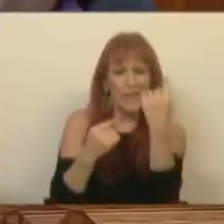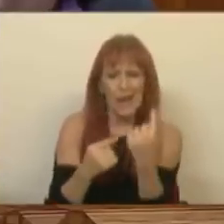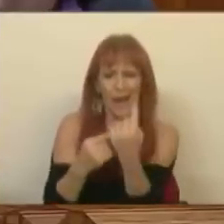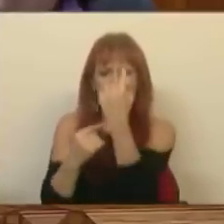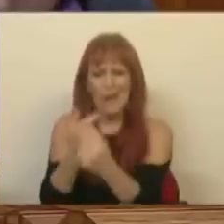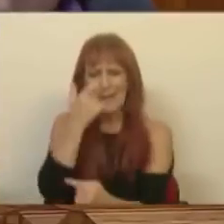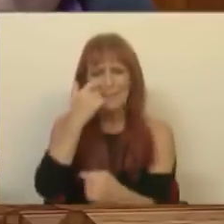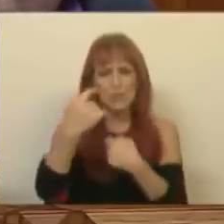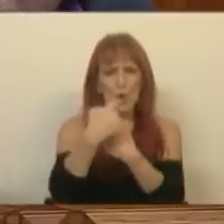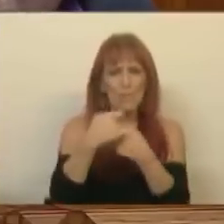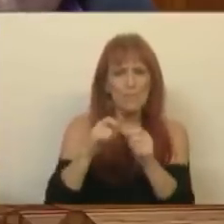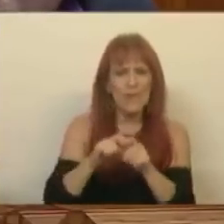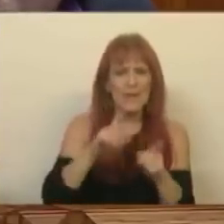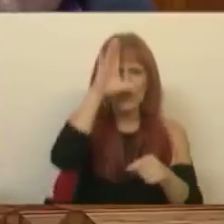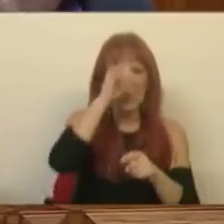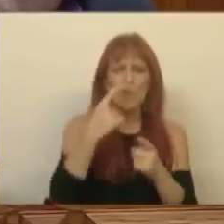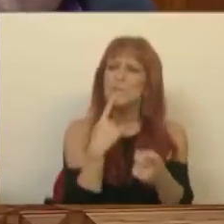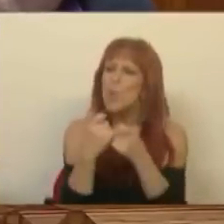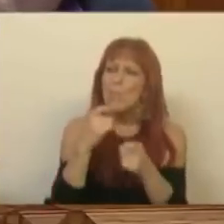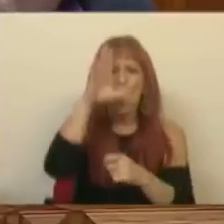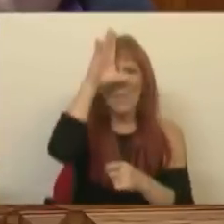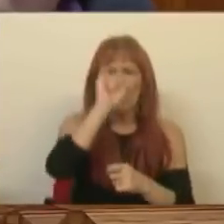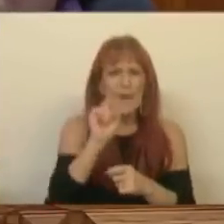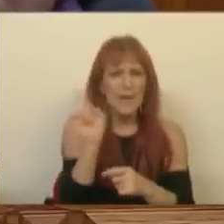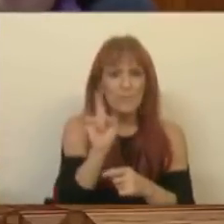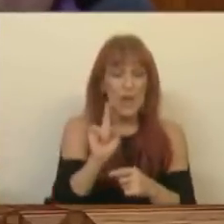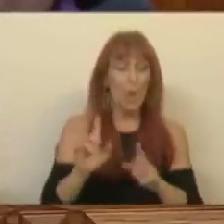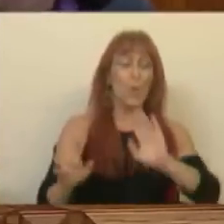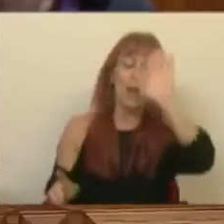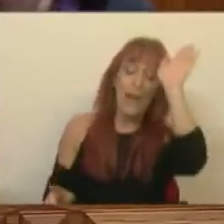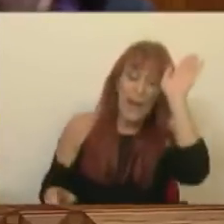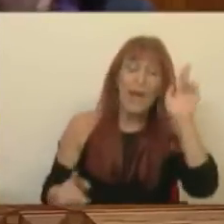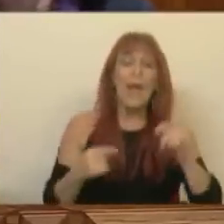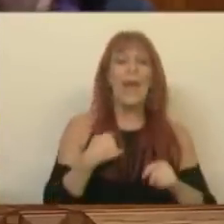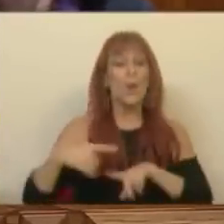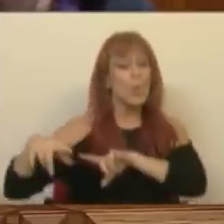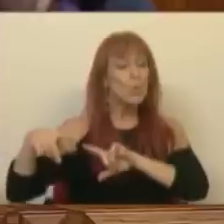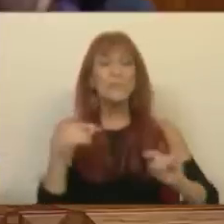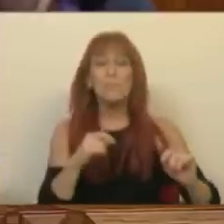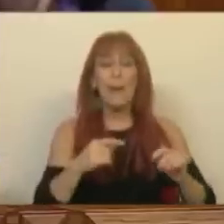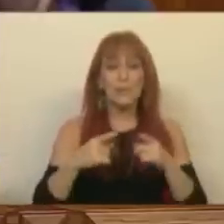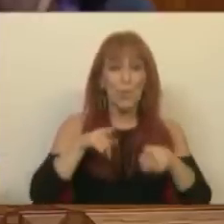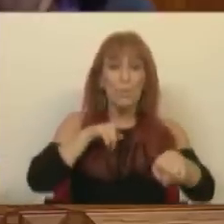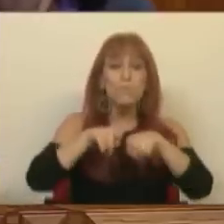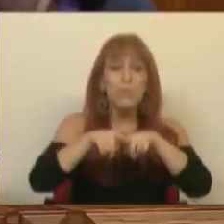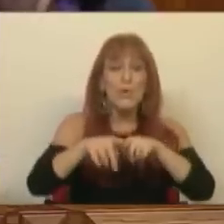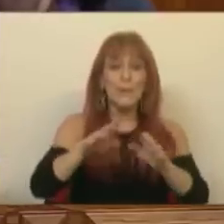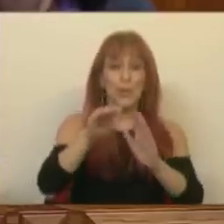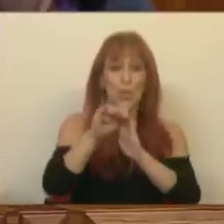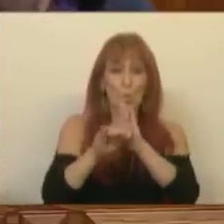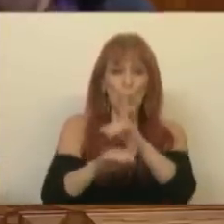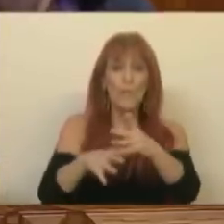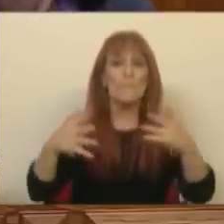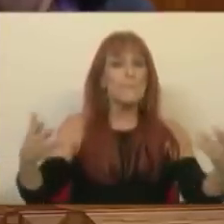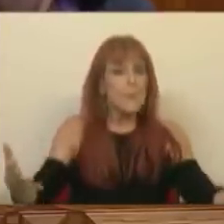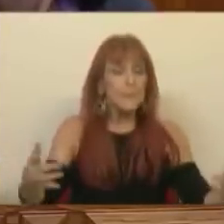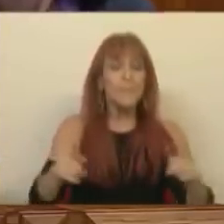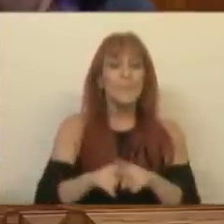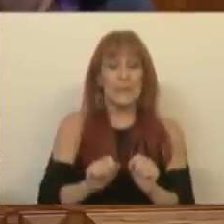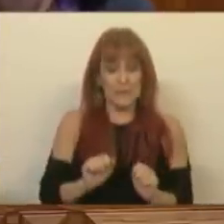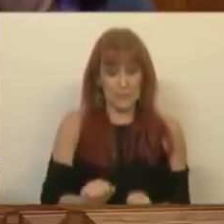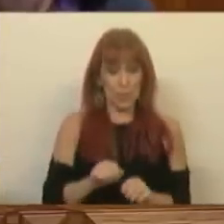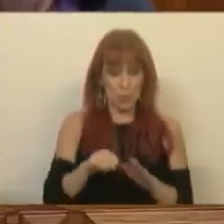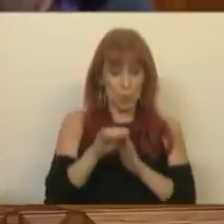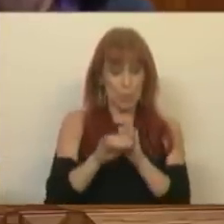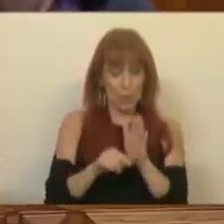governo mas aí não é fazer assim de câncer do membro do governo é digamos é o debate político do programa que da